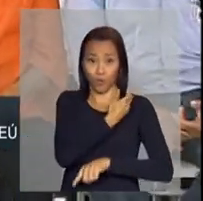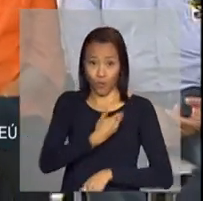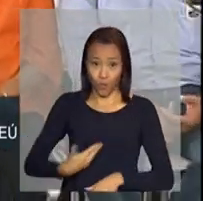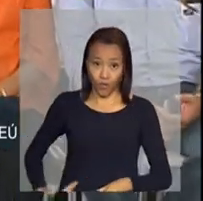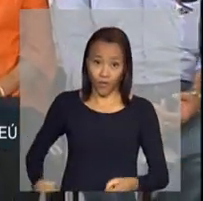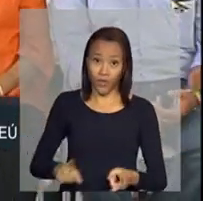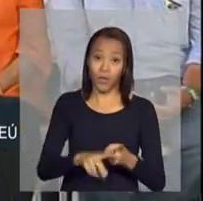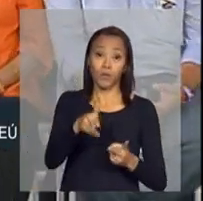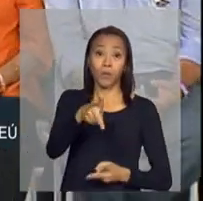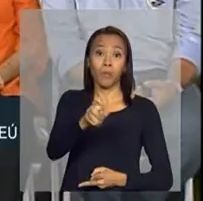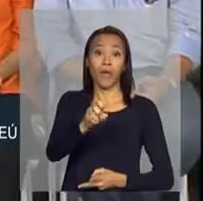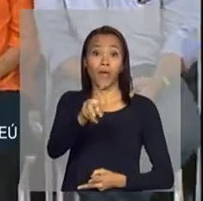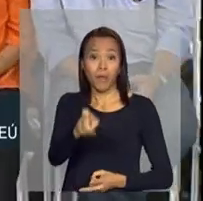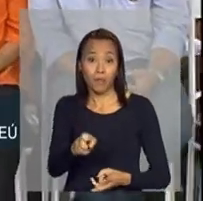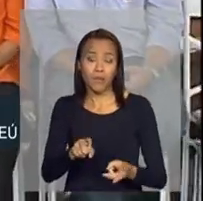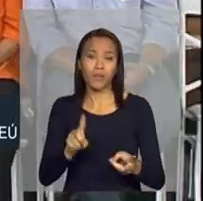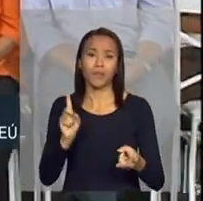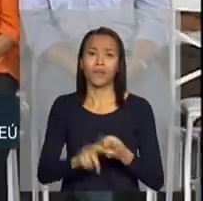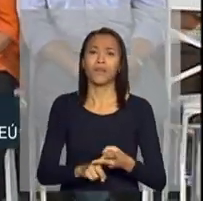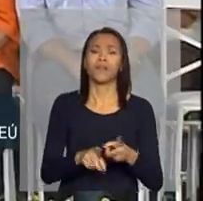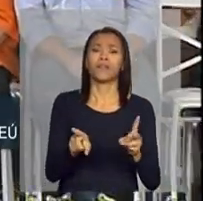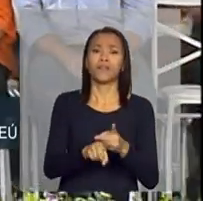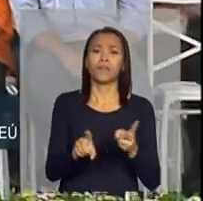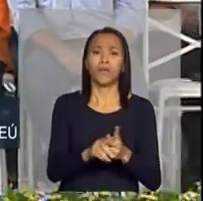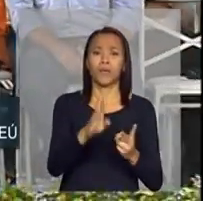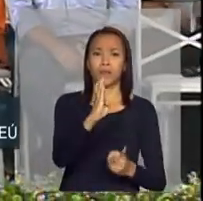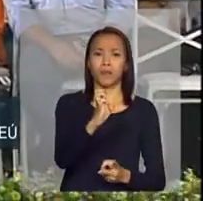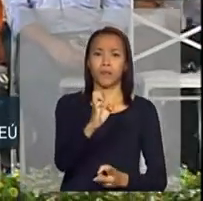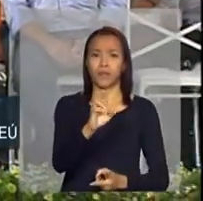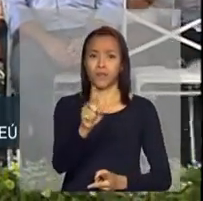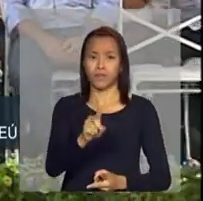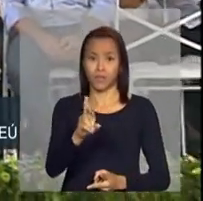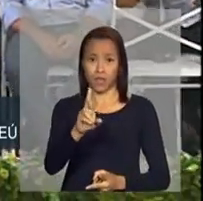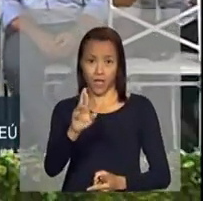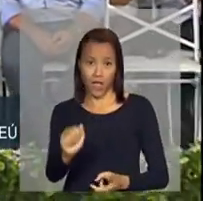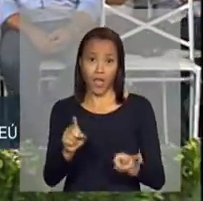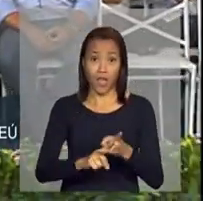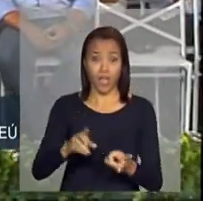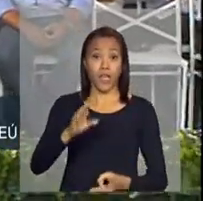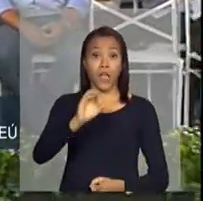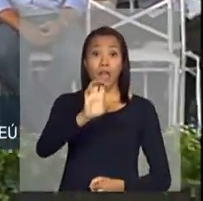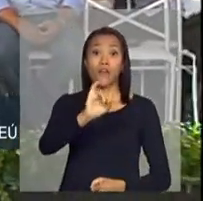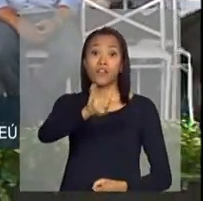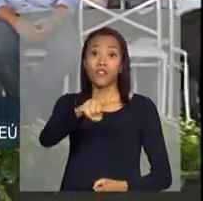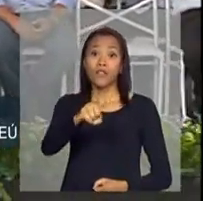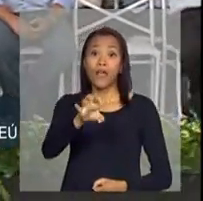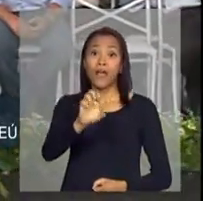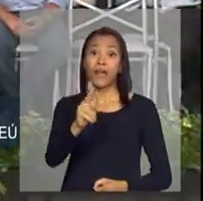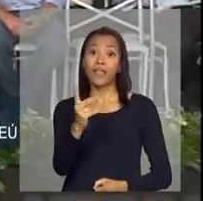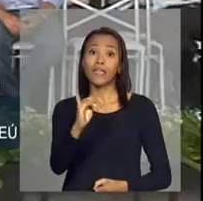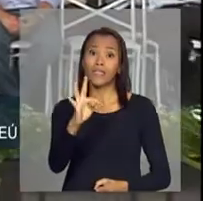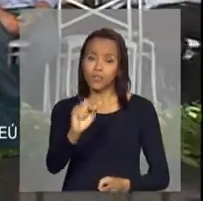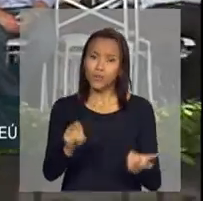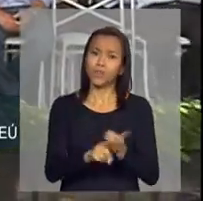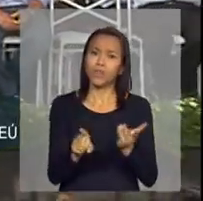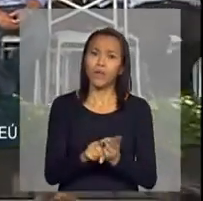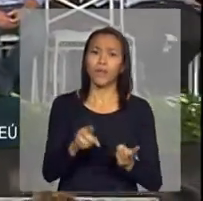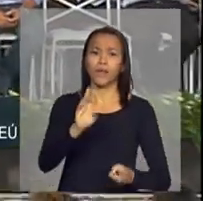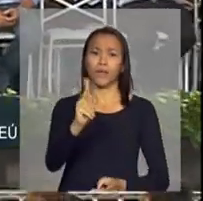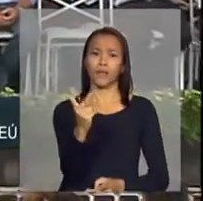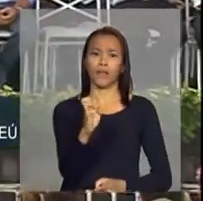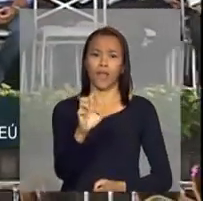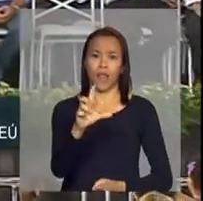ministro Pepe Vargas, ministro Fernando Bezerra, general Elito e ministra Helena